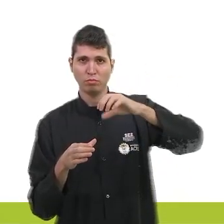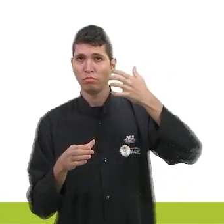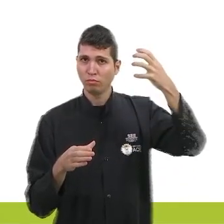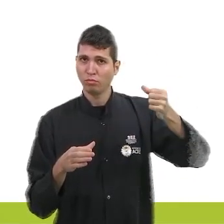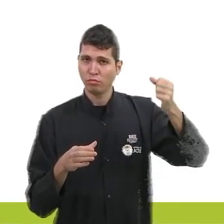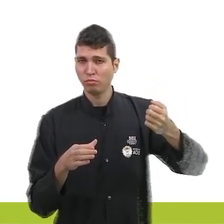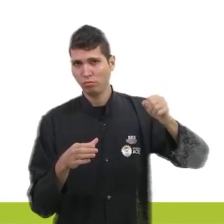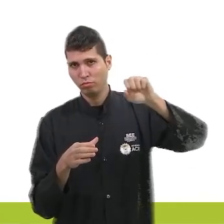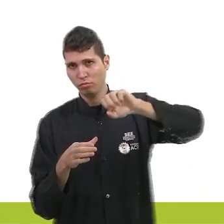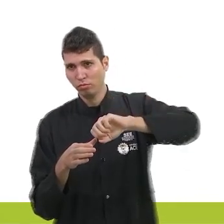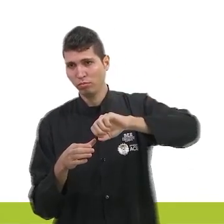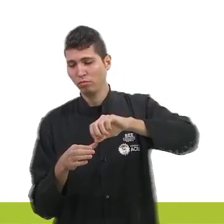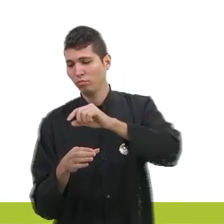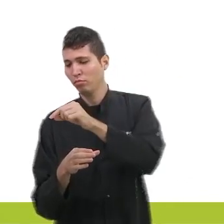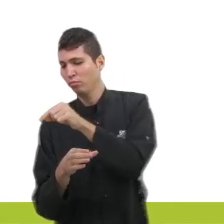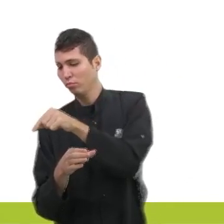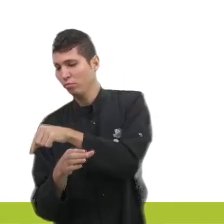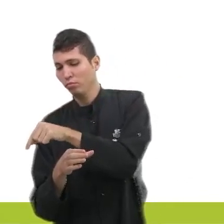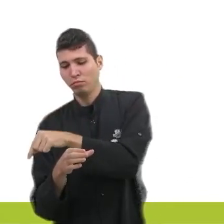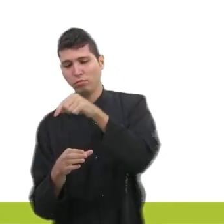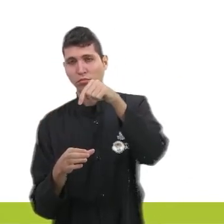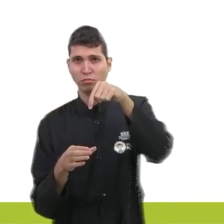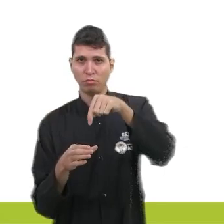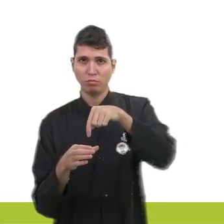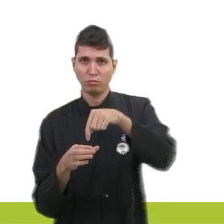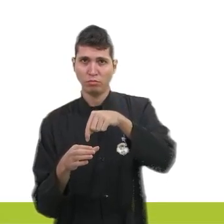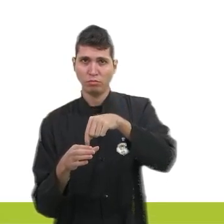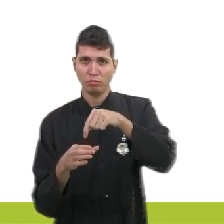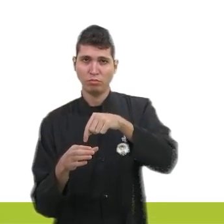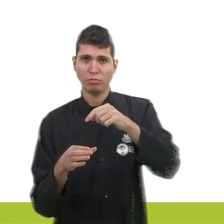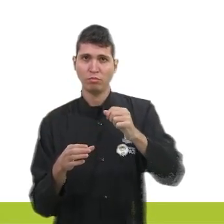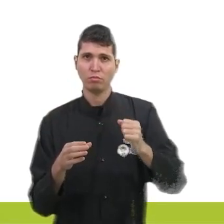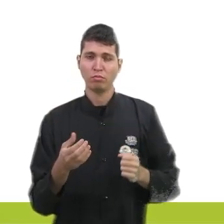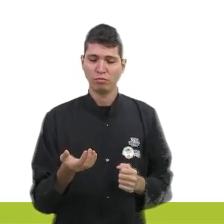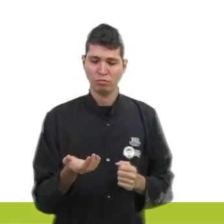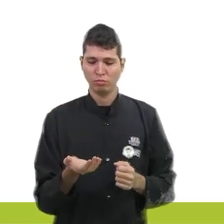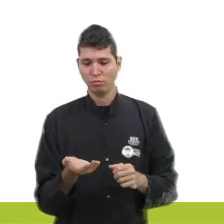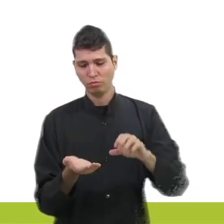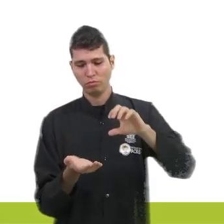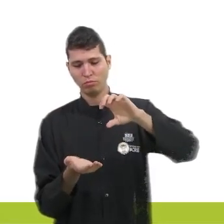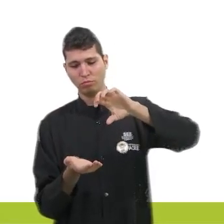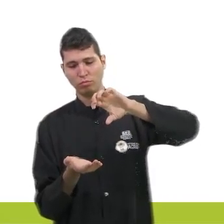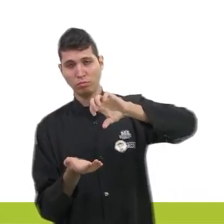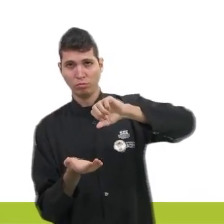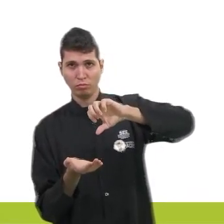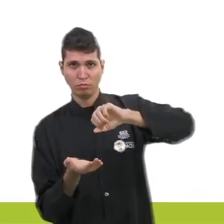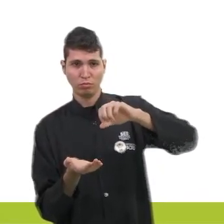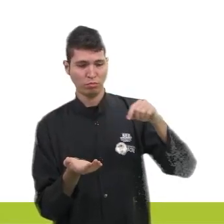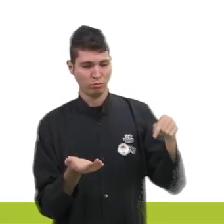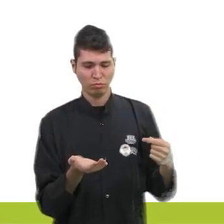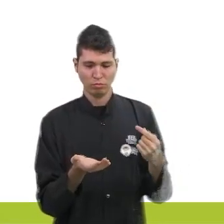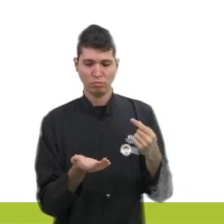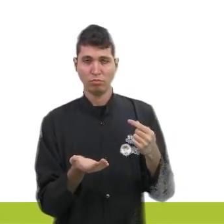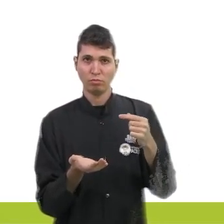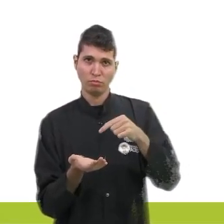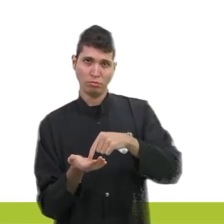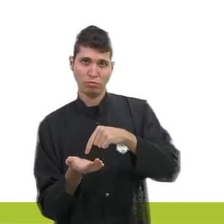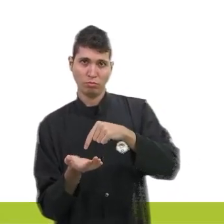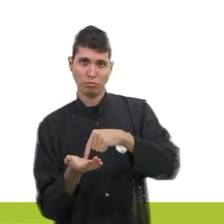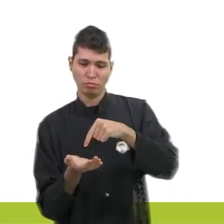um homem magro, ruivo, com os olhos claros, mas a gente consegue também perceber características estéticas